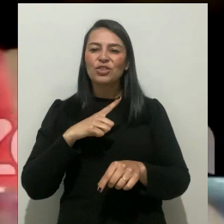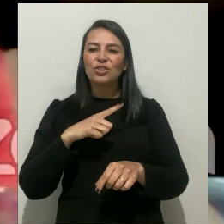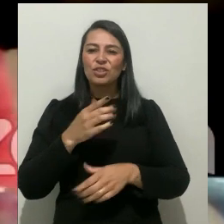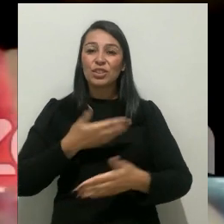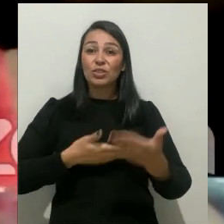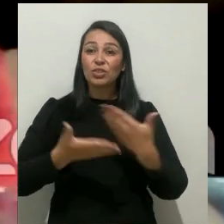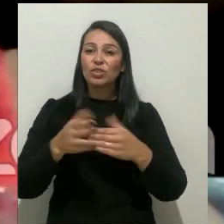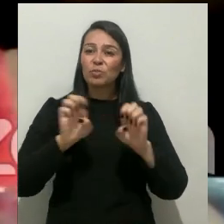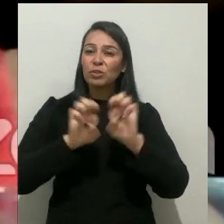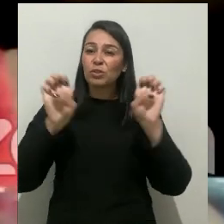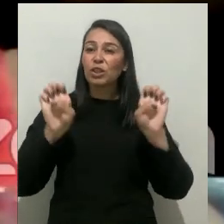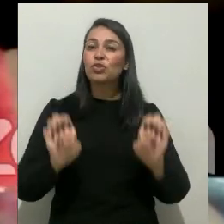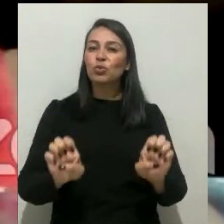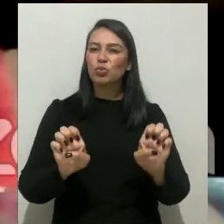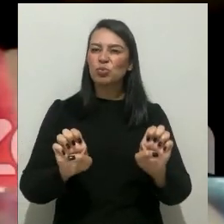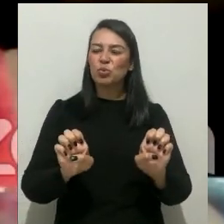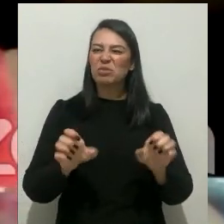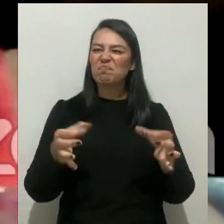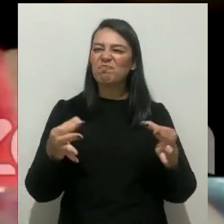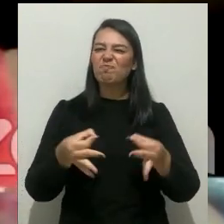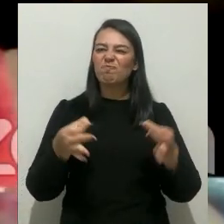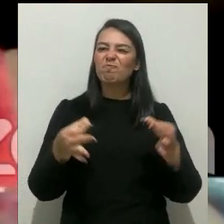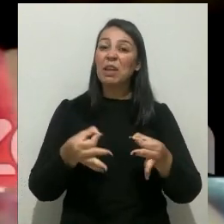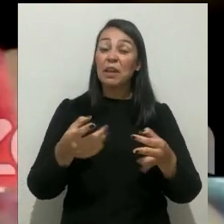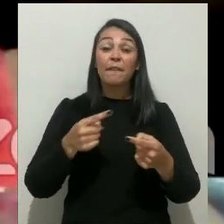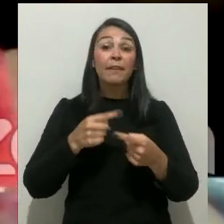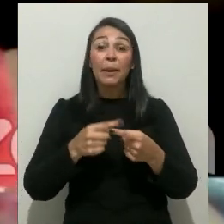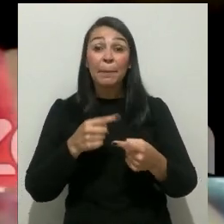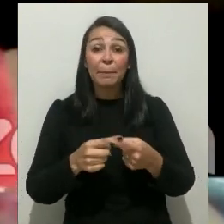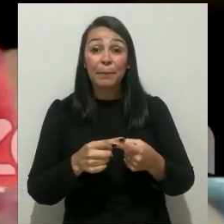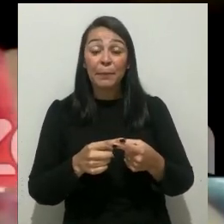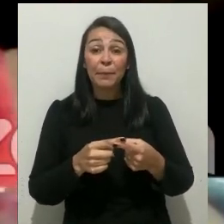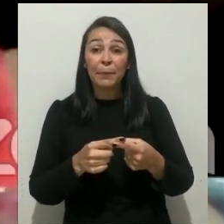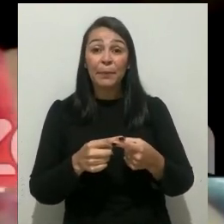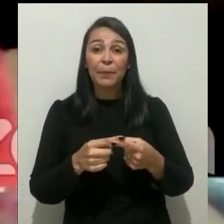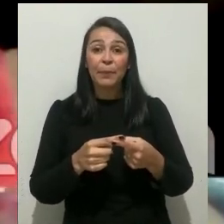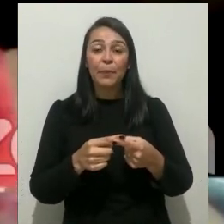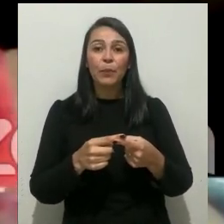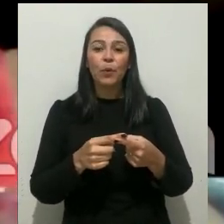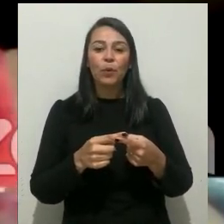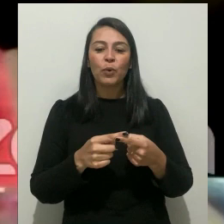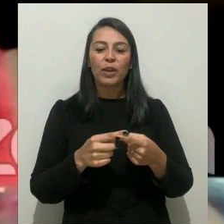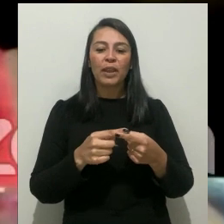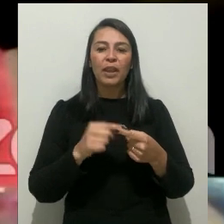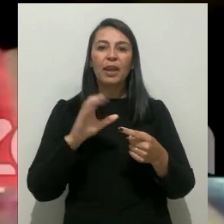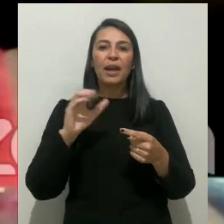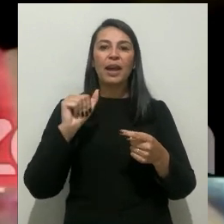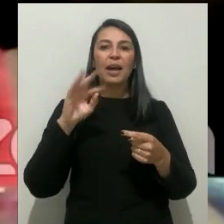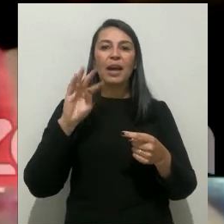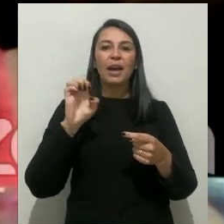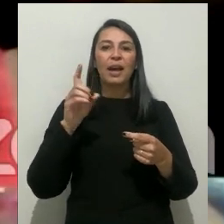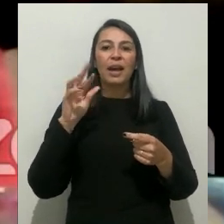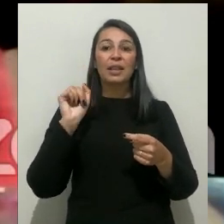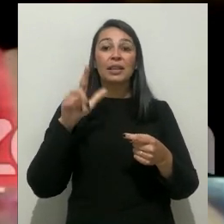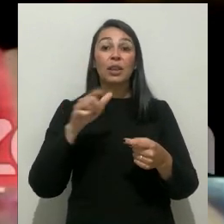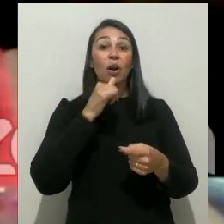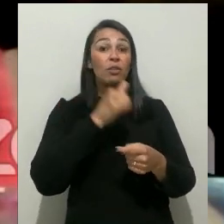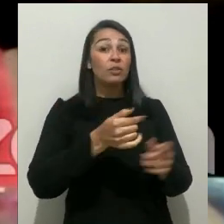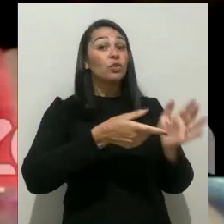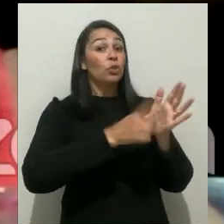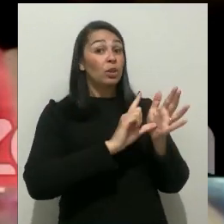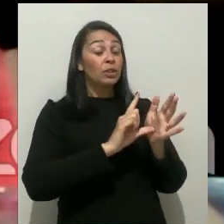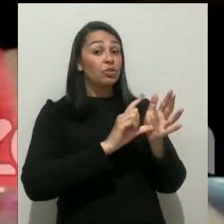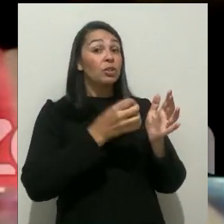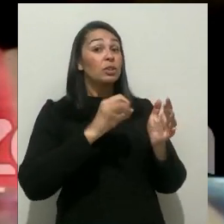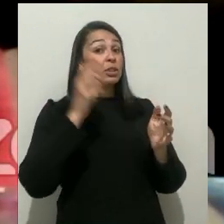entendimento estrutural é incrível, porque essa questão da catedral, ele avisou, olha, você vai cair. Se